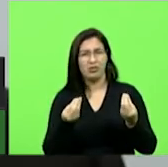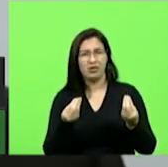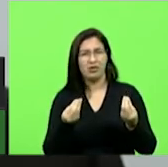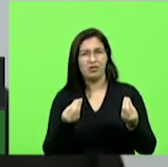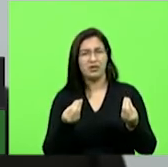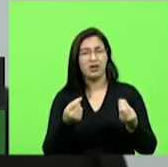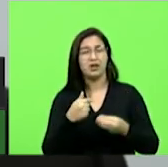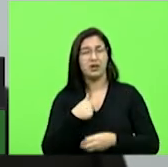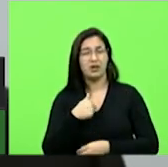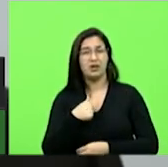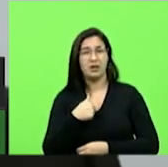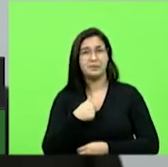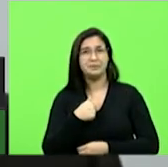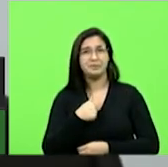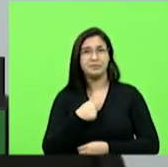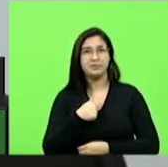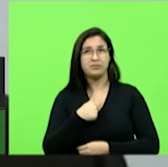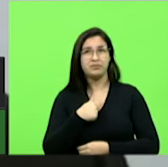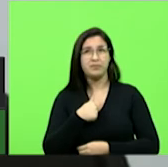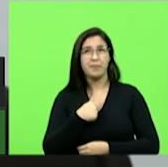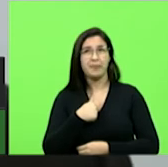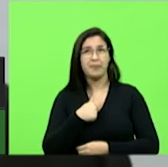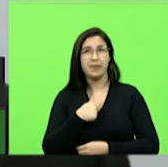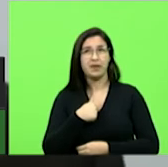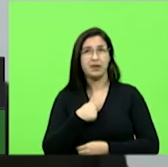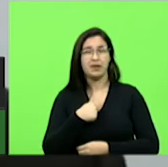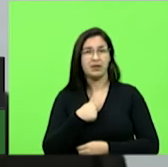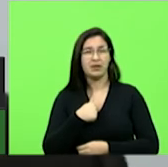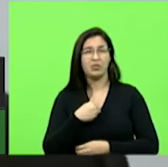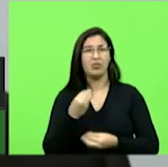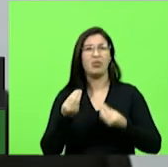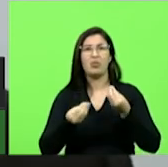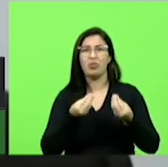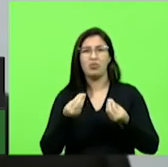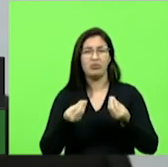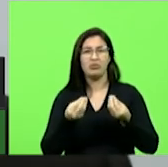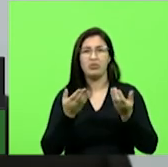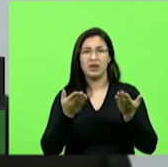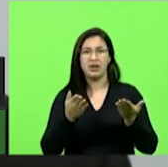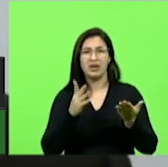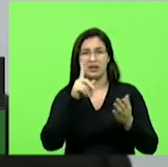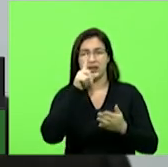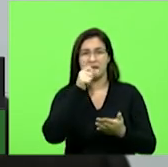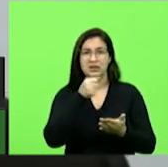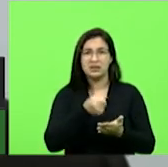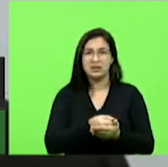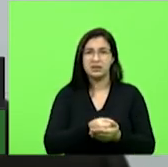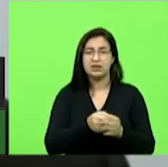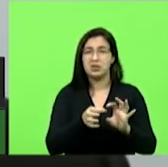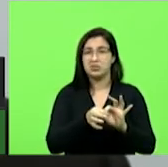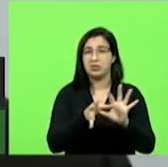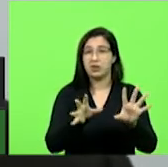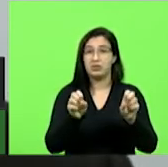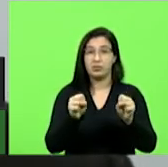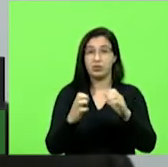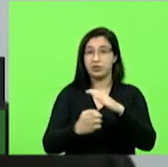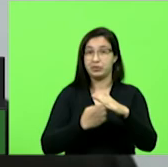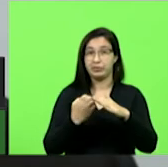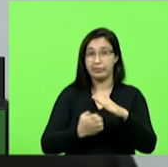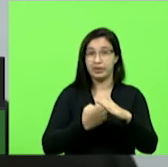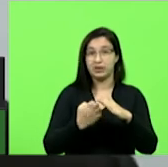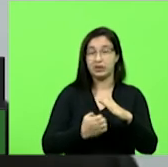mesmo chocado com uma atitude dessas de permitir que o empresário só